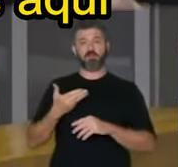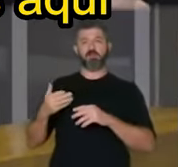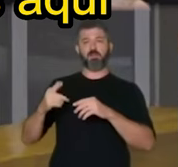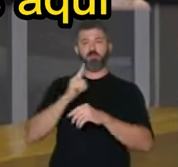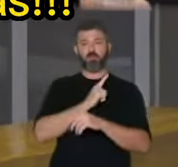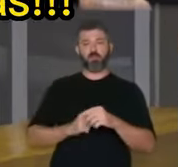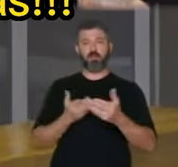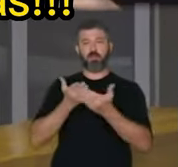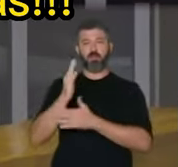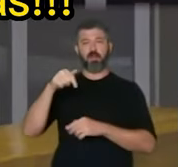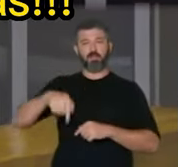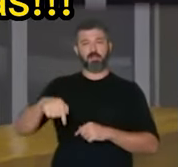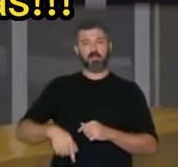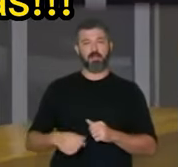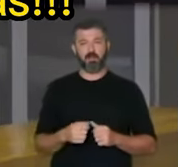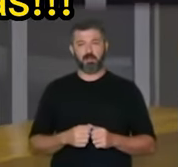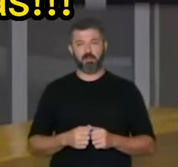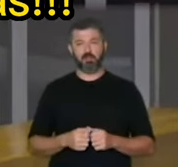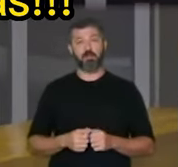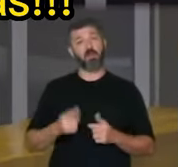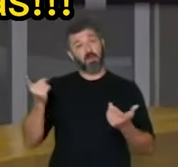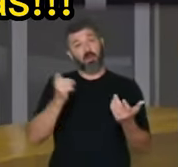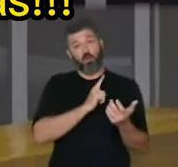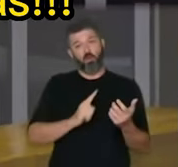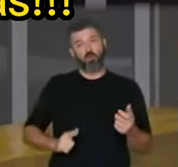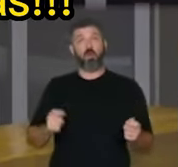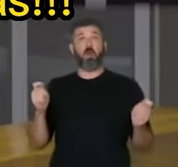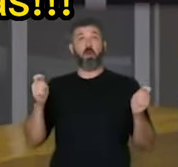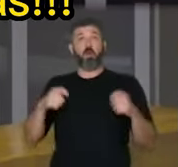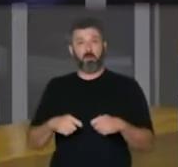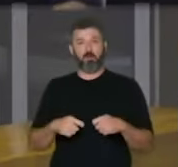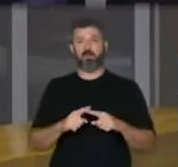aprovar suas matérias aqui. É um governo competente em não cumprir promessas.